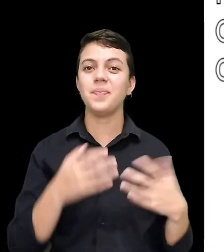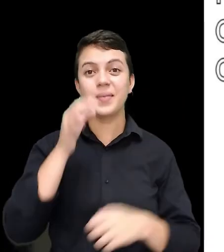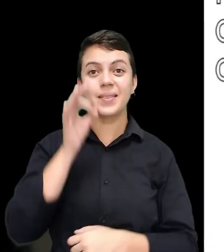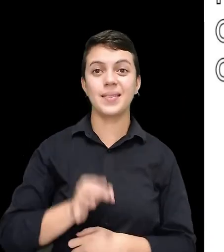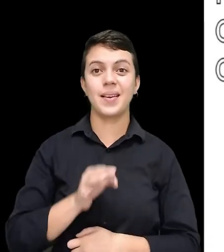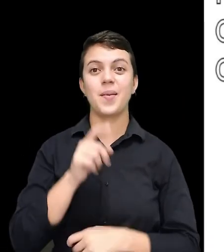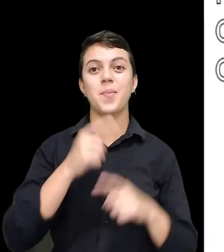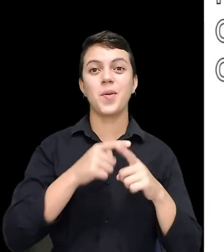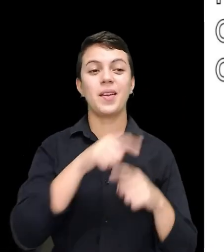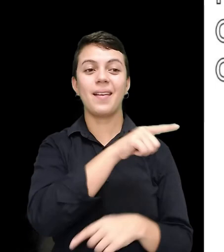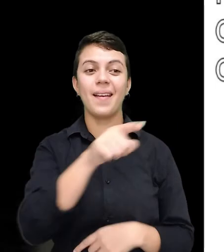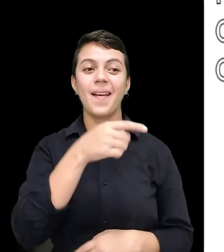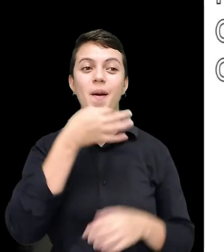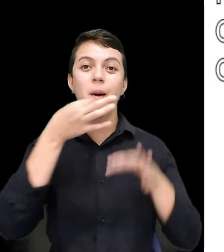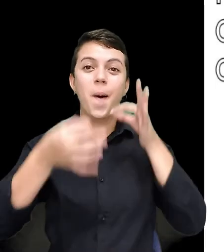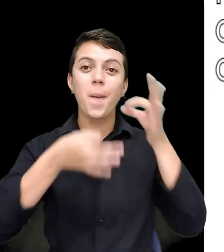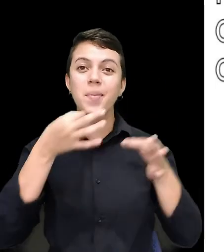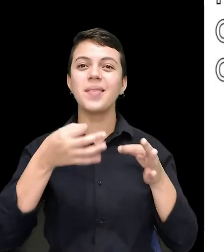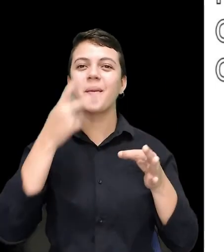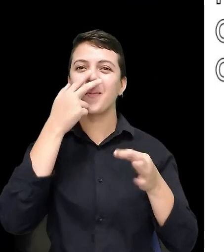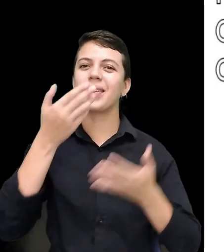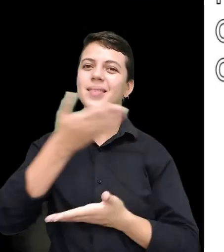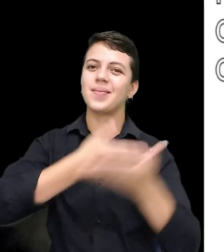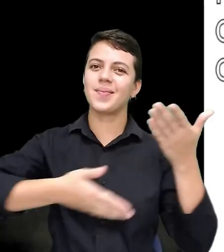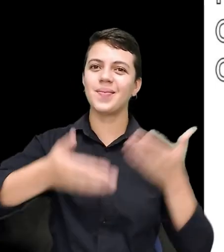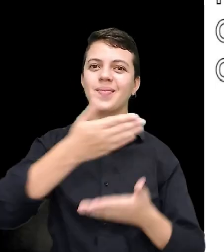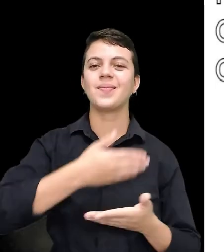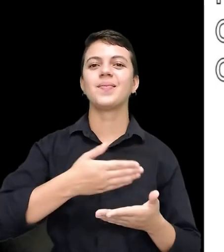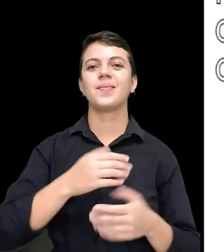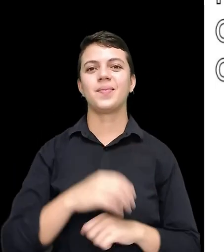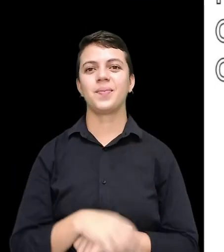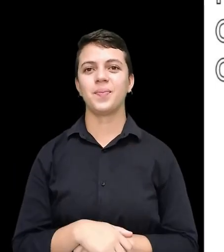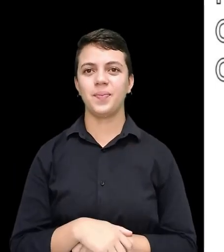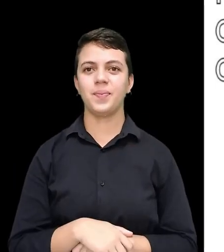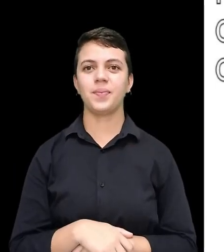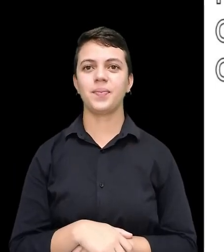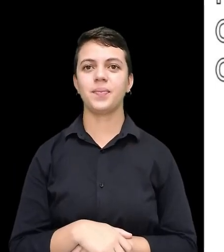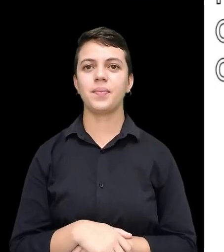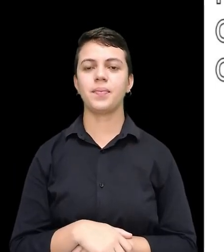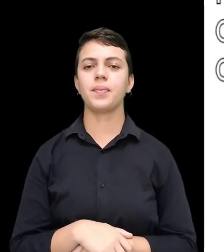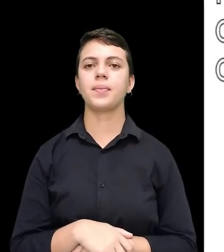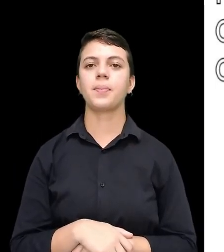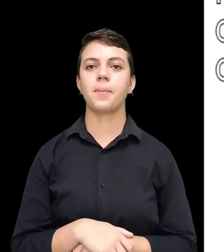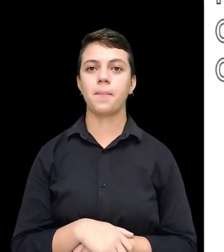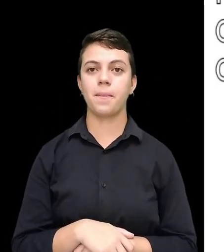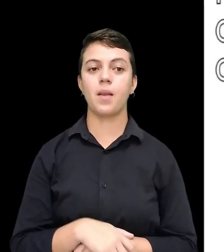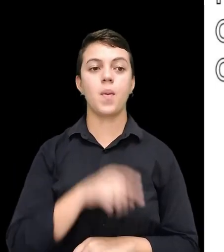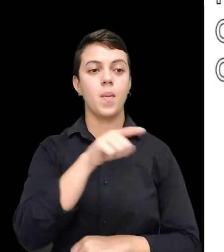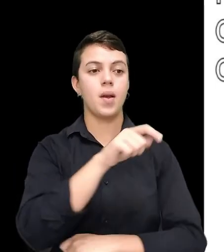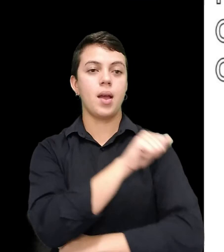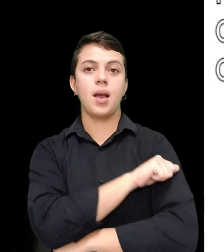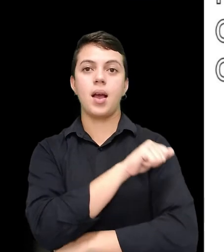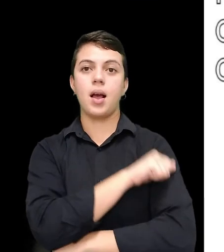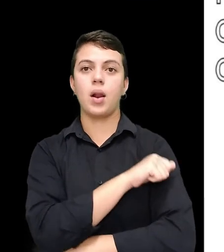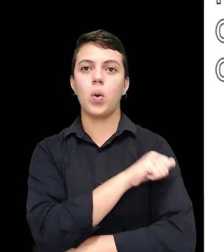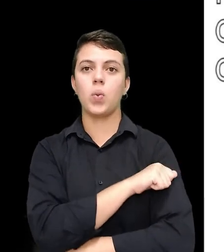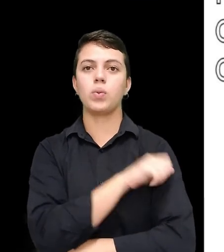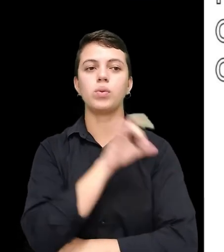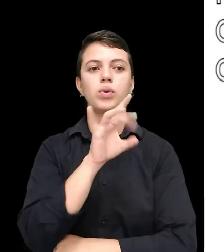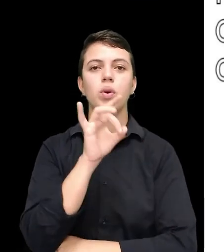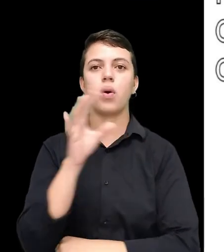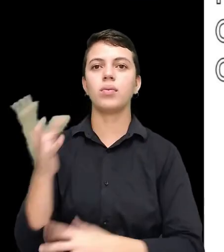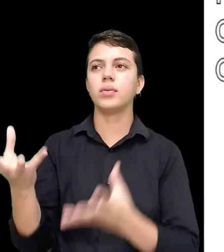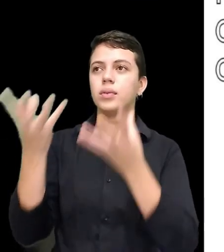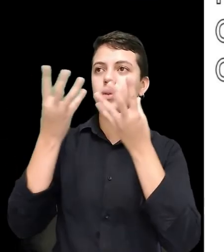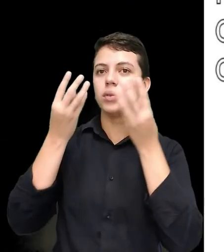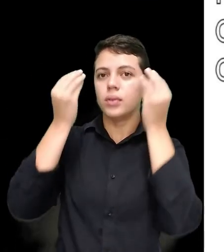forma também de problematização desse conteúdo com a realidade, né? De uma forma crítica, onde o aluno não só receba